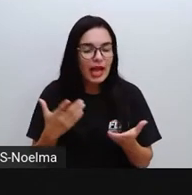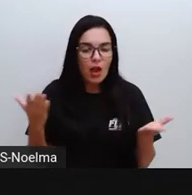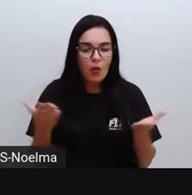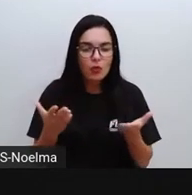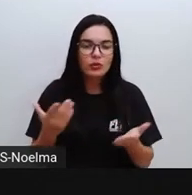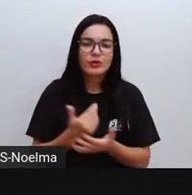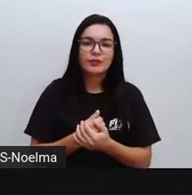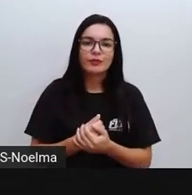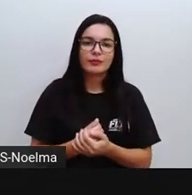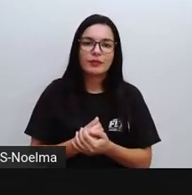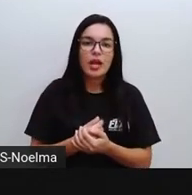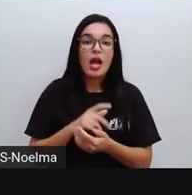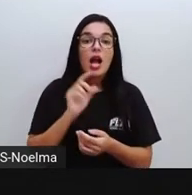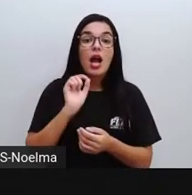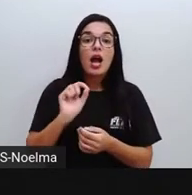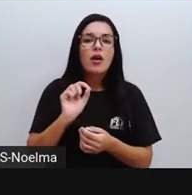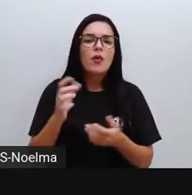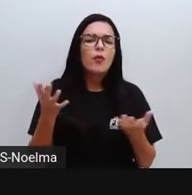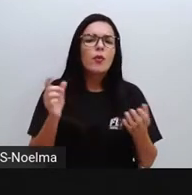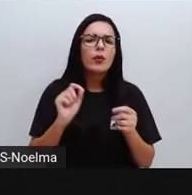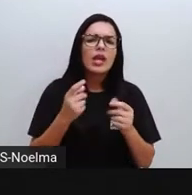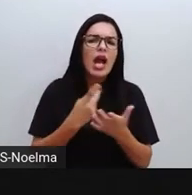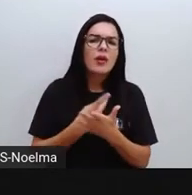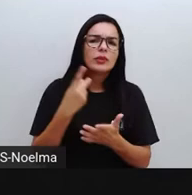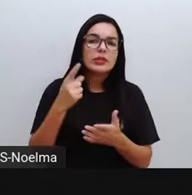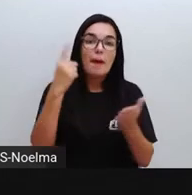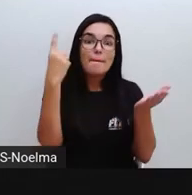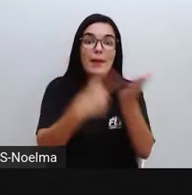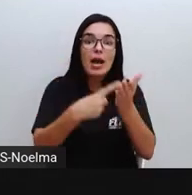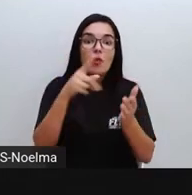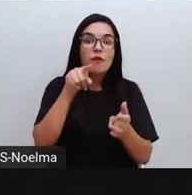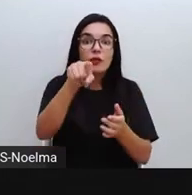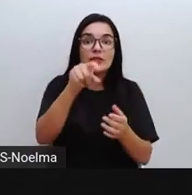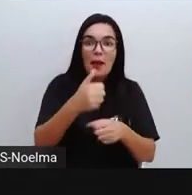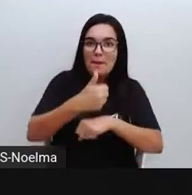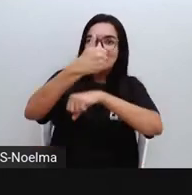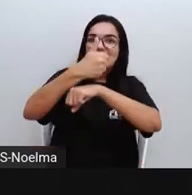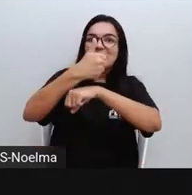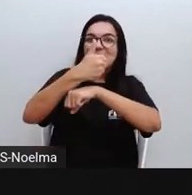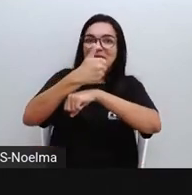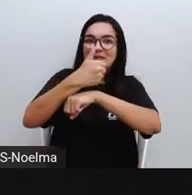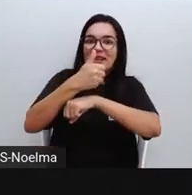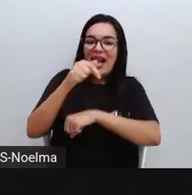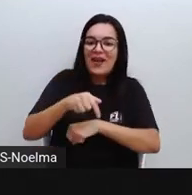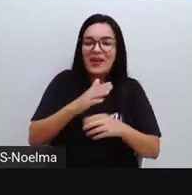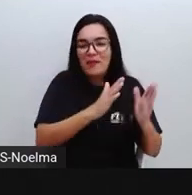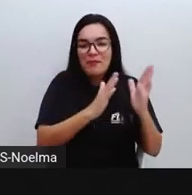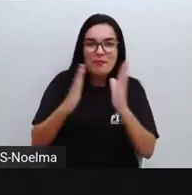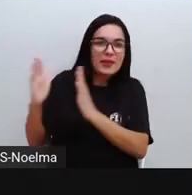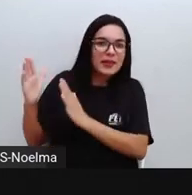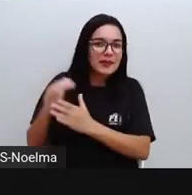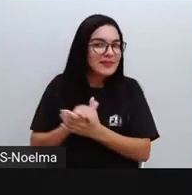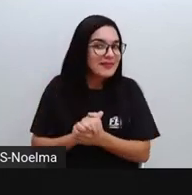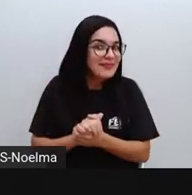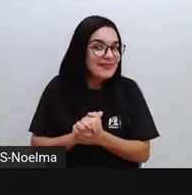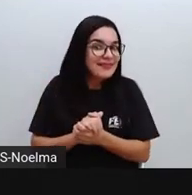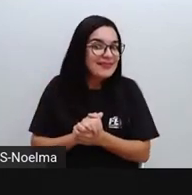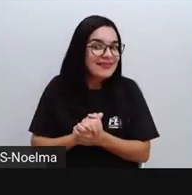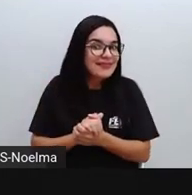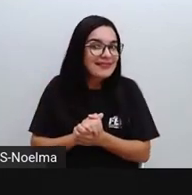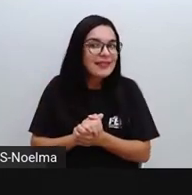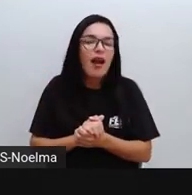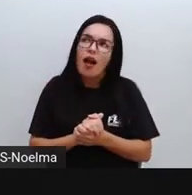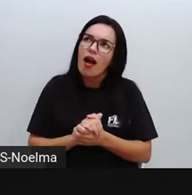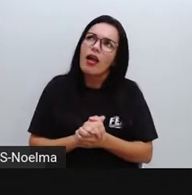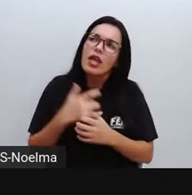está hoje. E que acontecimentos marcaram vocês positivamente neste período? Vão ter pessoas que vão